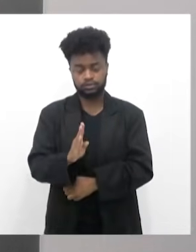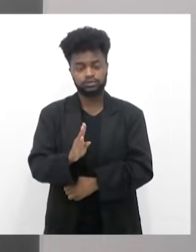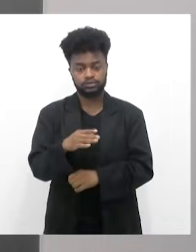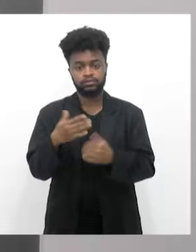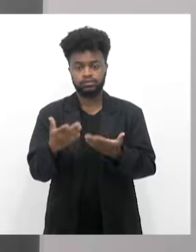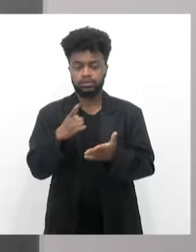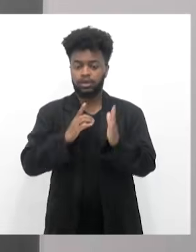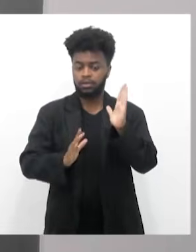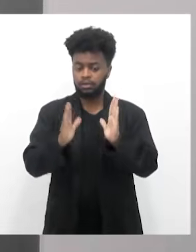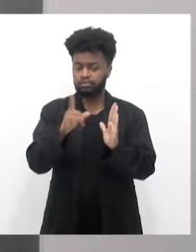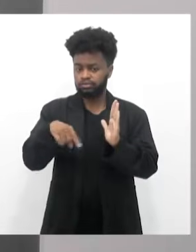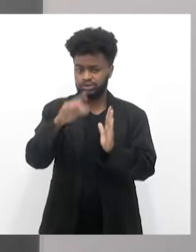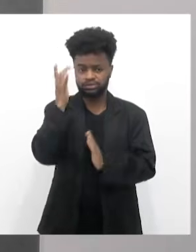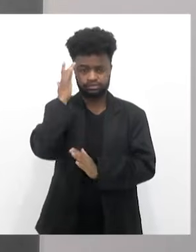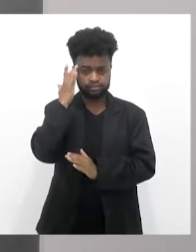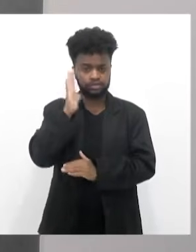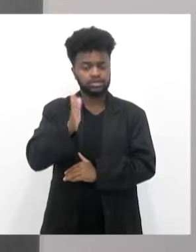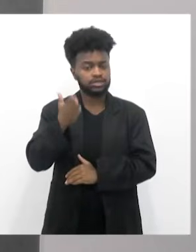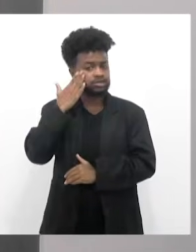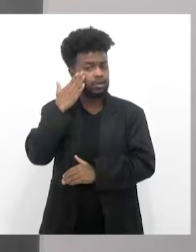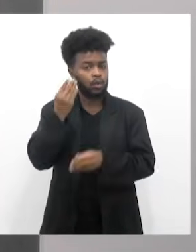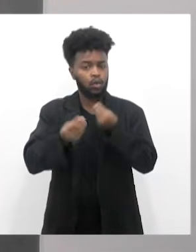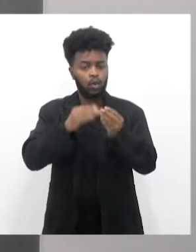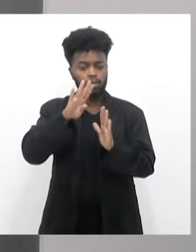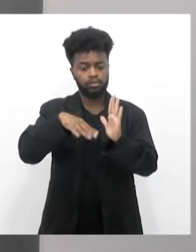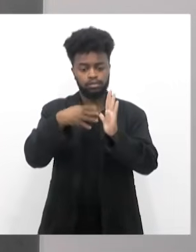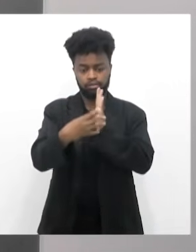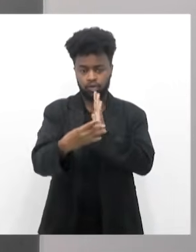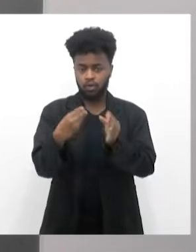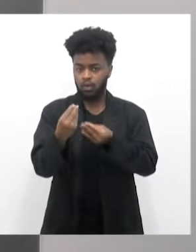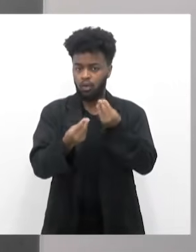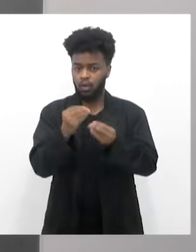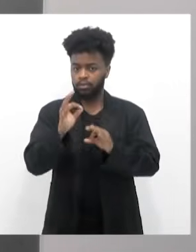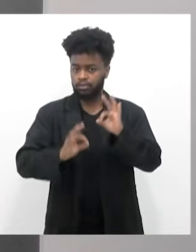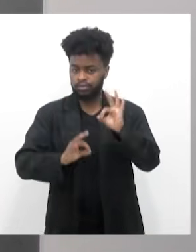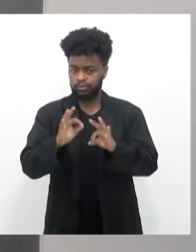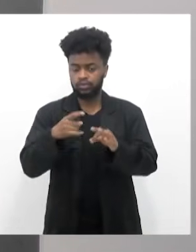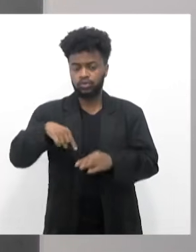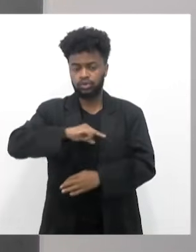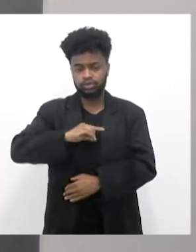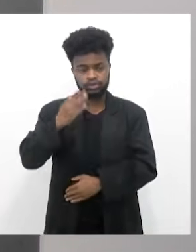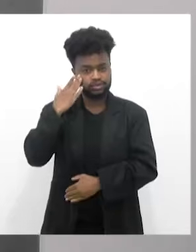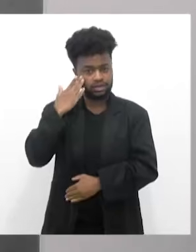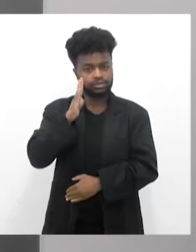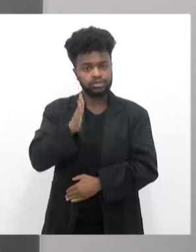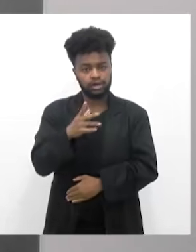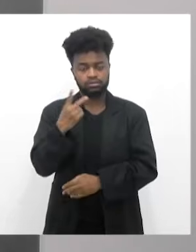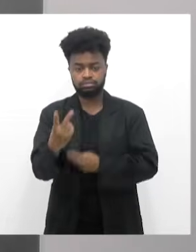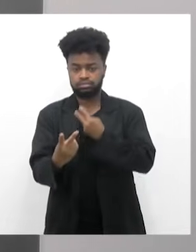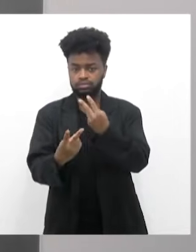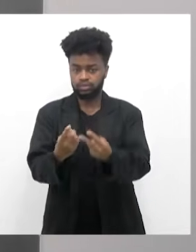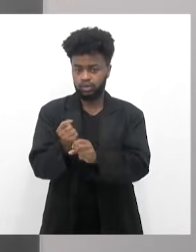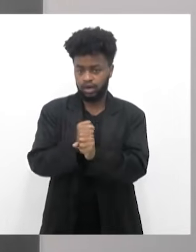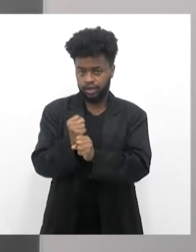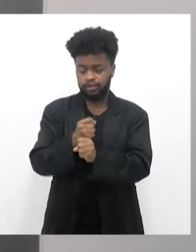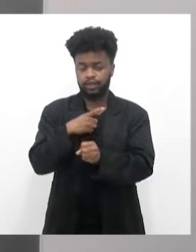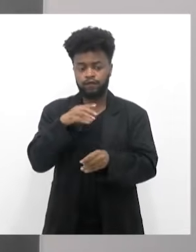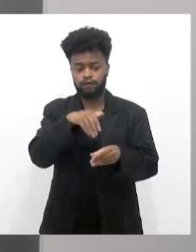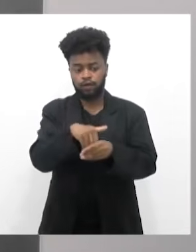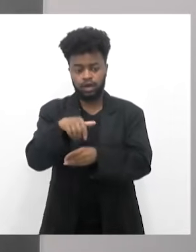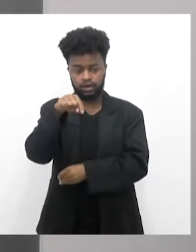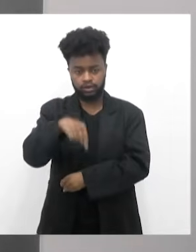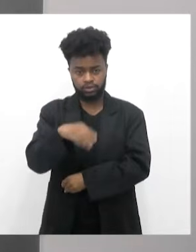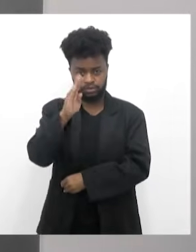eleição que todos sabem qual é o cronograma e qual é o calendário. Todos nós vivemos e sabemos que de 2 em 2 anos no Brasil há eleição,